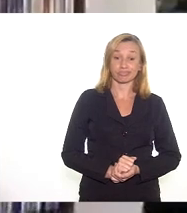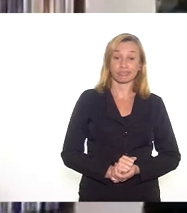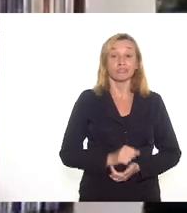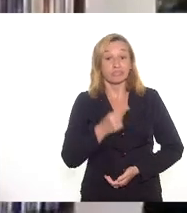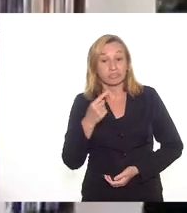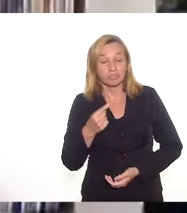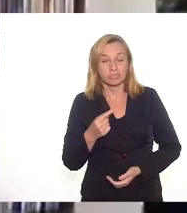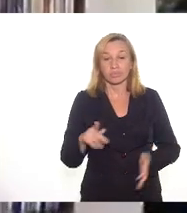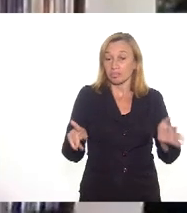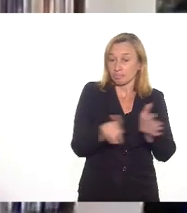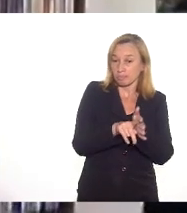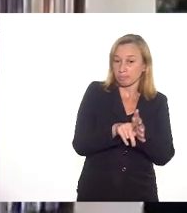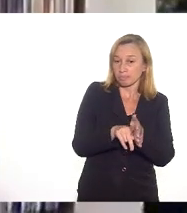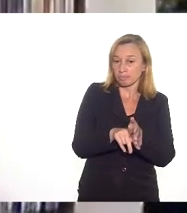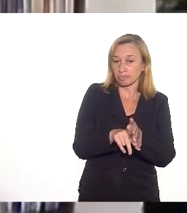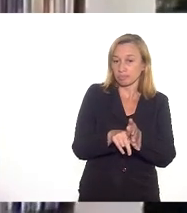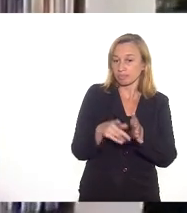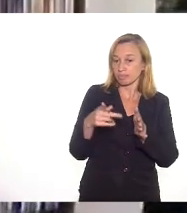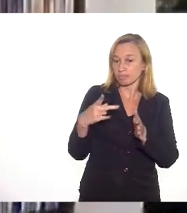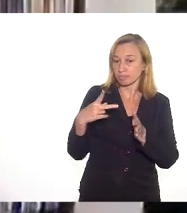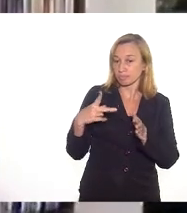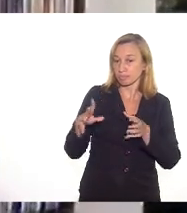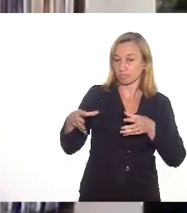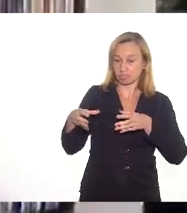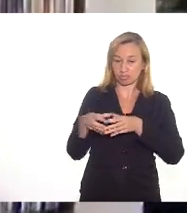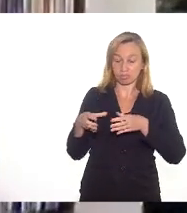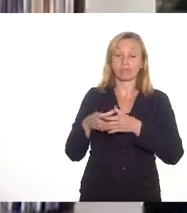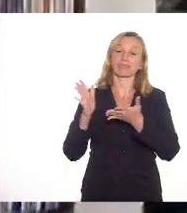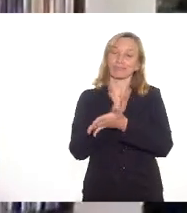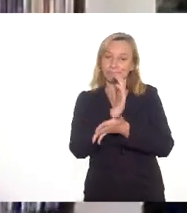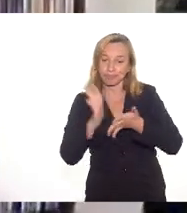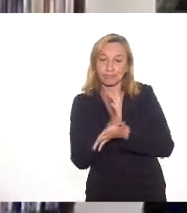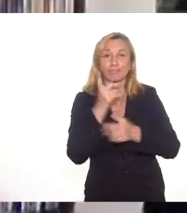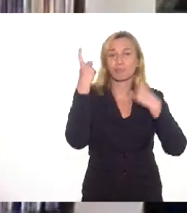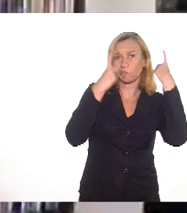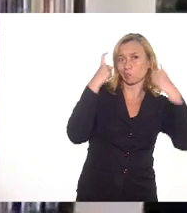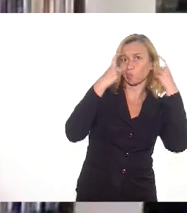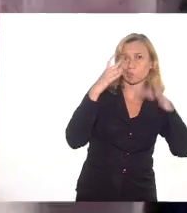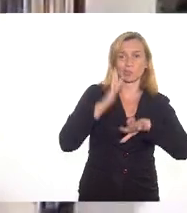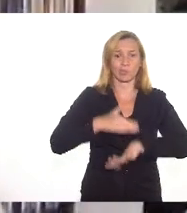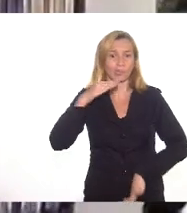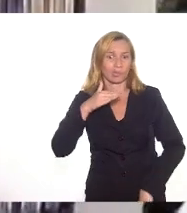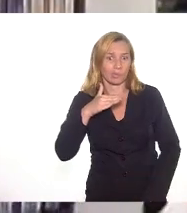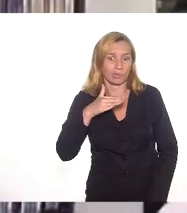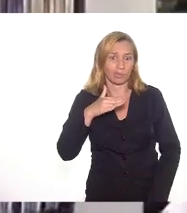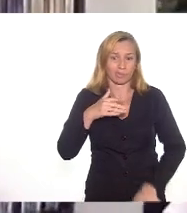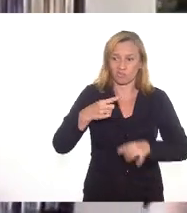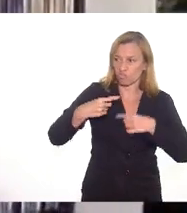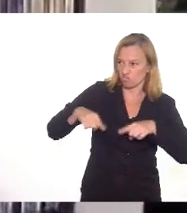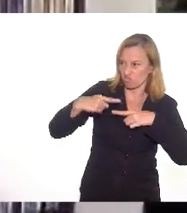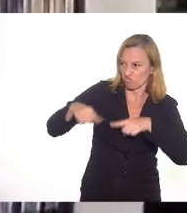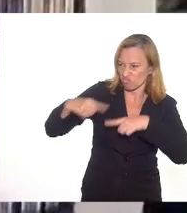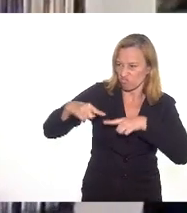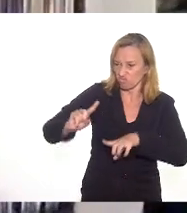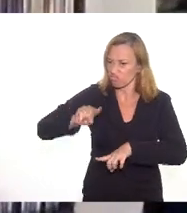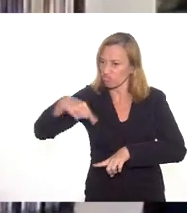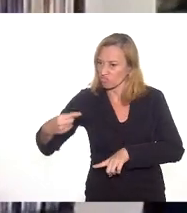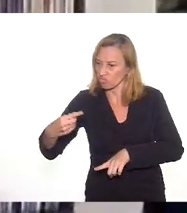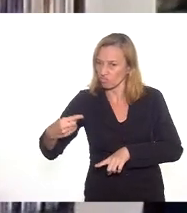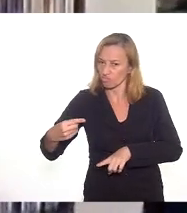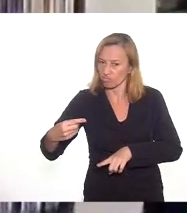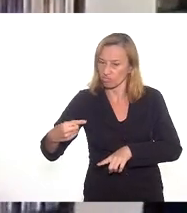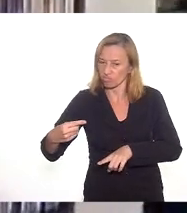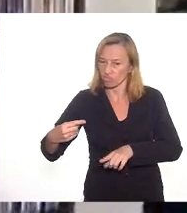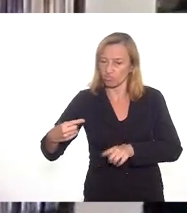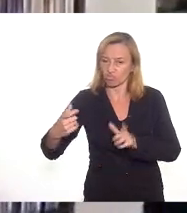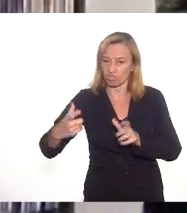daquilo que pertence ao seu lado. Porque, às vezes, ele se preocupa muito mais em atacar o outro lado do que defender o